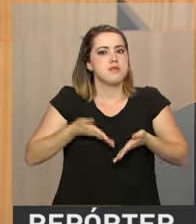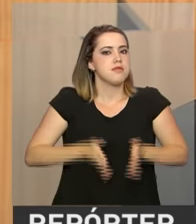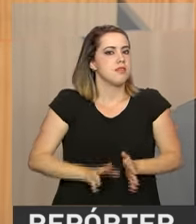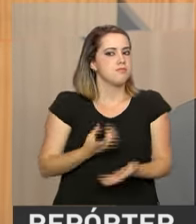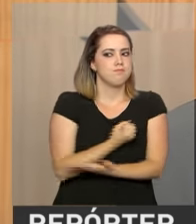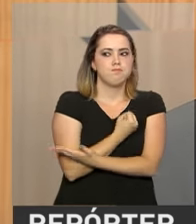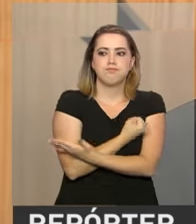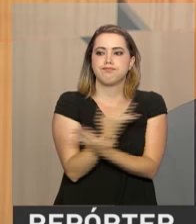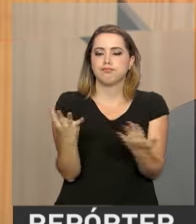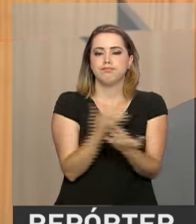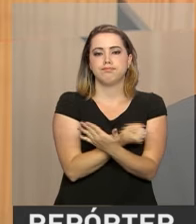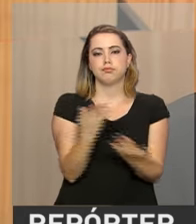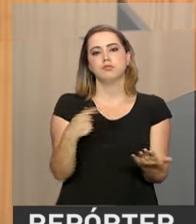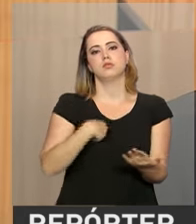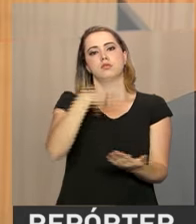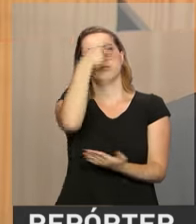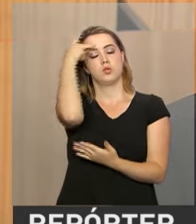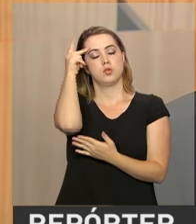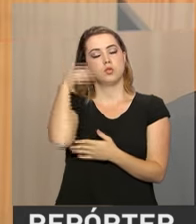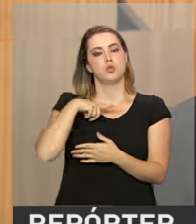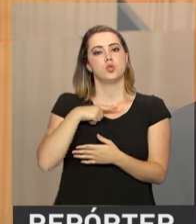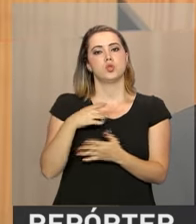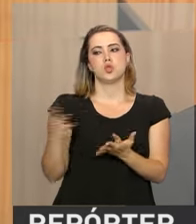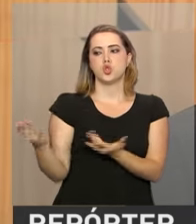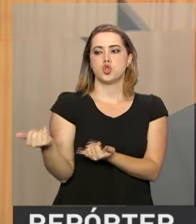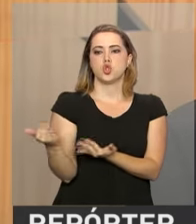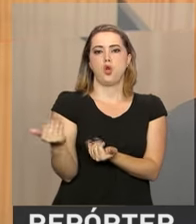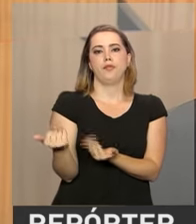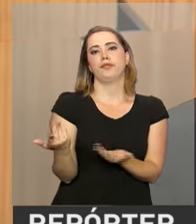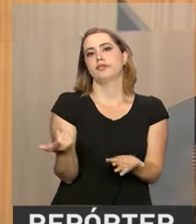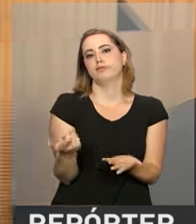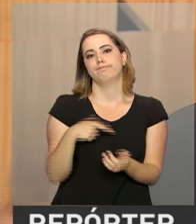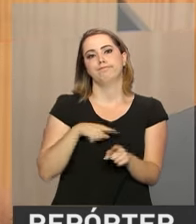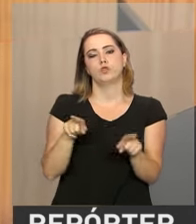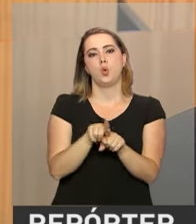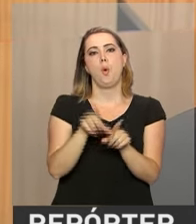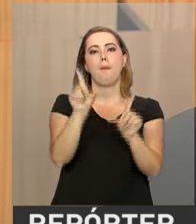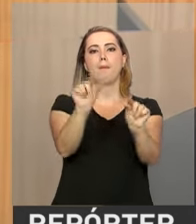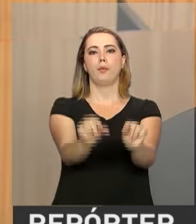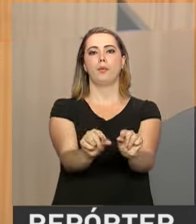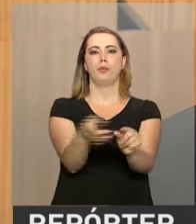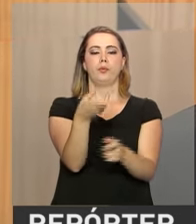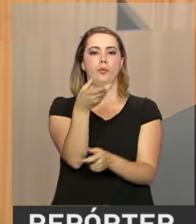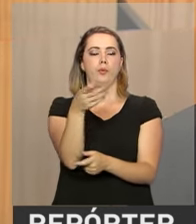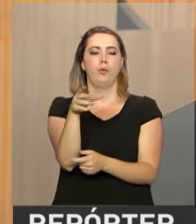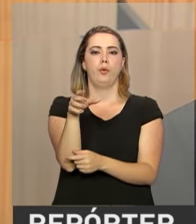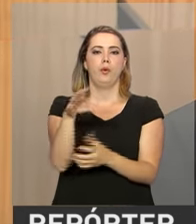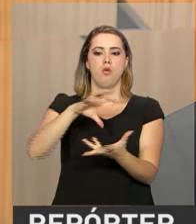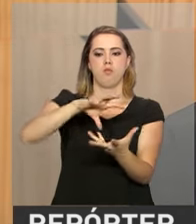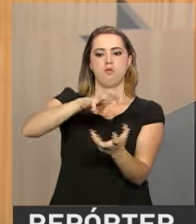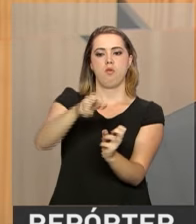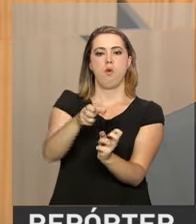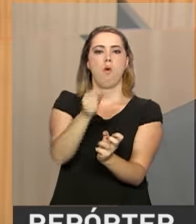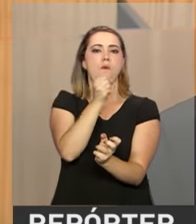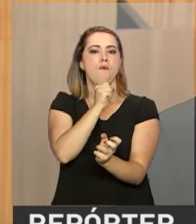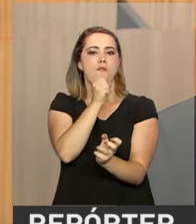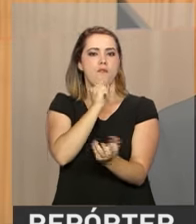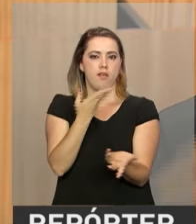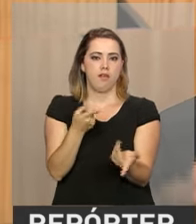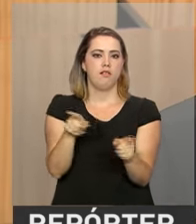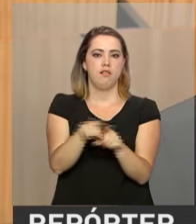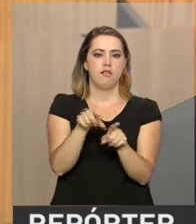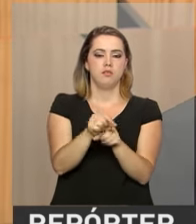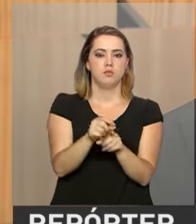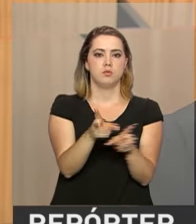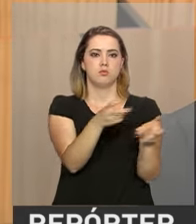pessoas A a população era predominantemente jovem havia muito poucos velhos porque a a esperança de vida